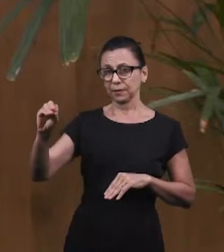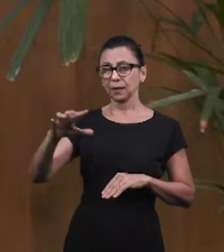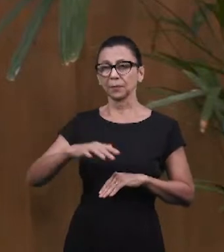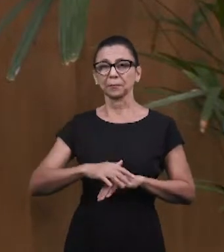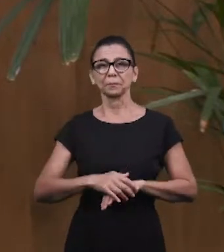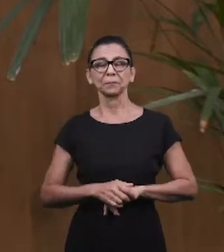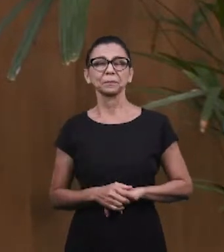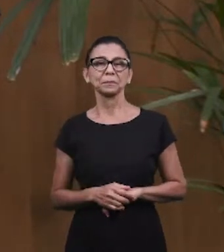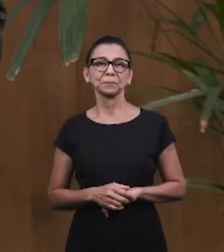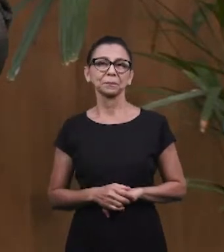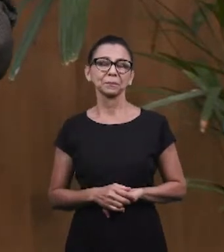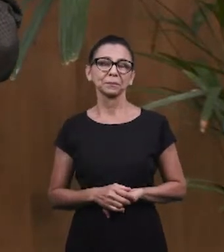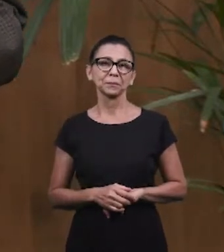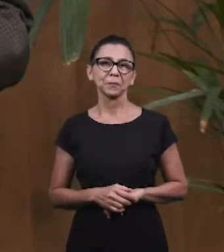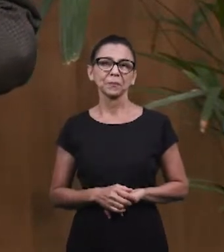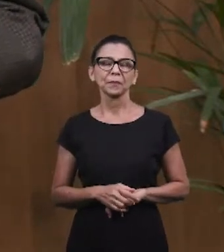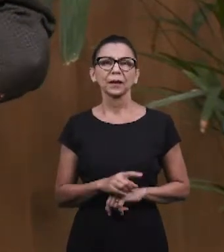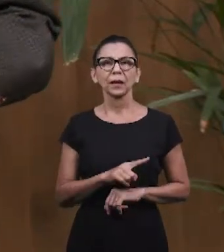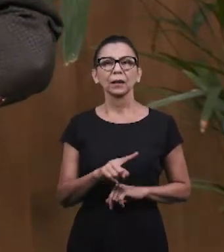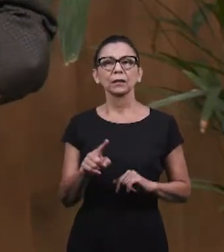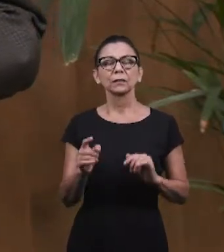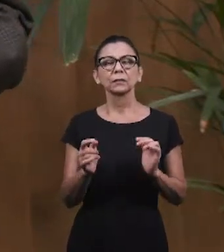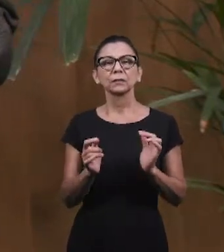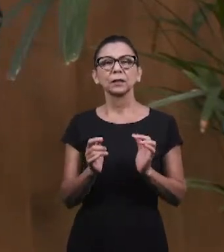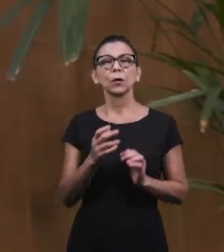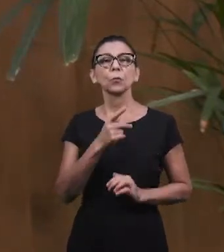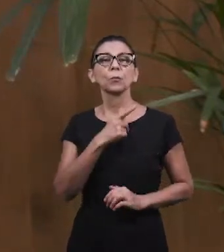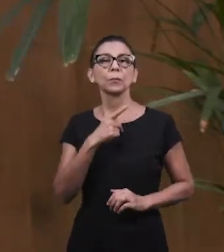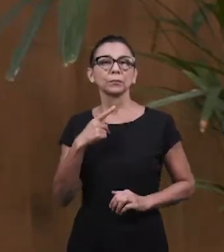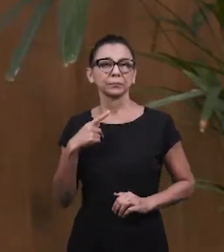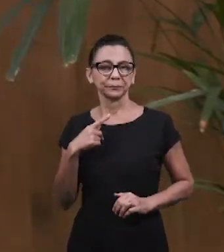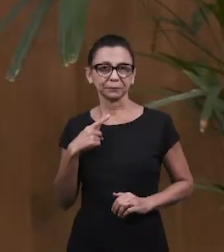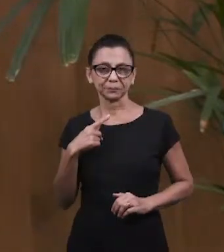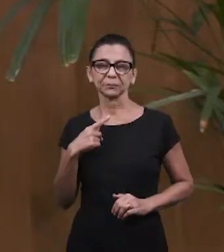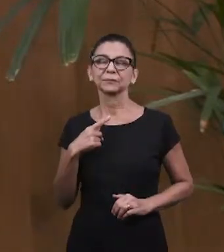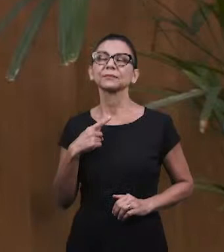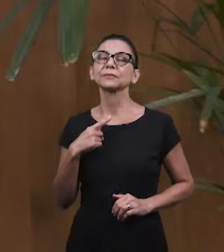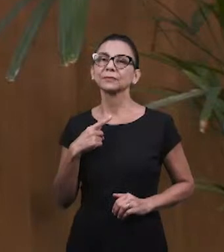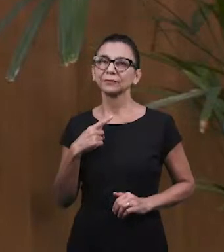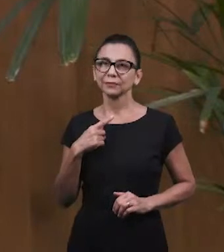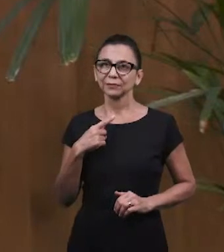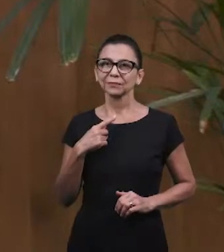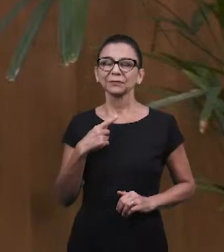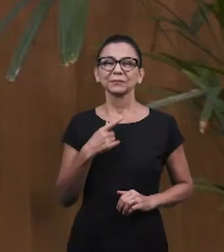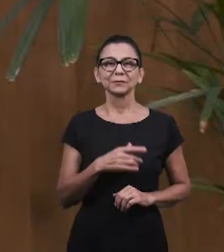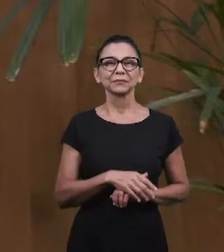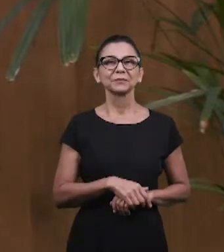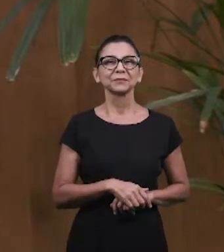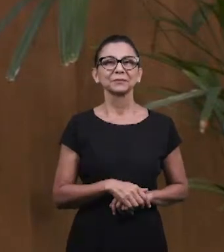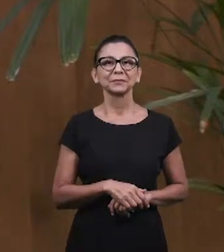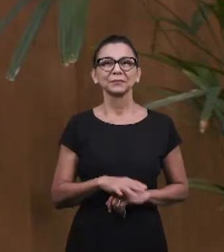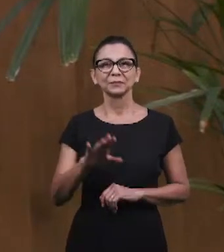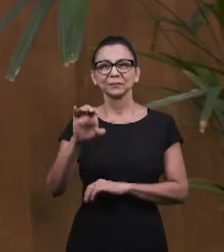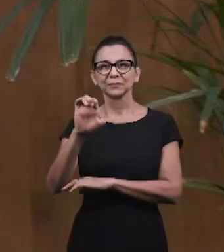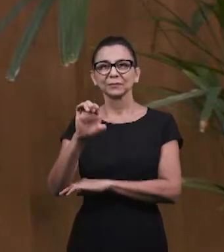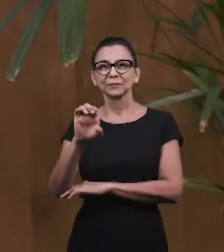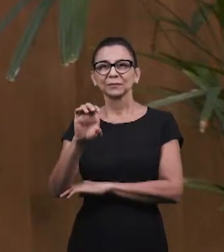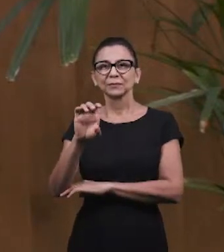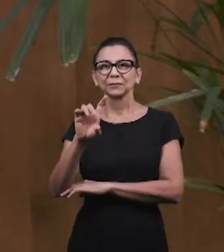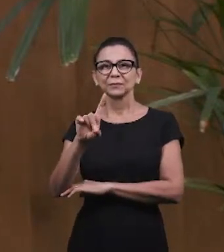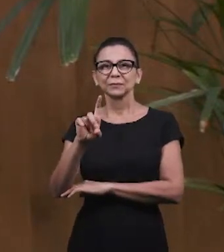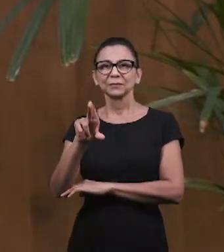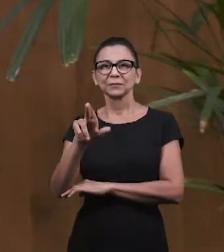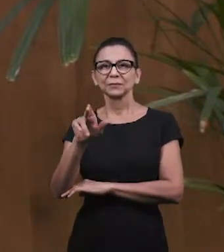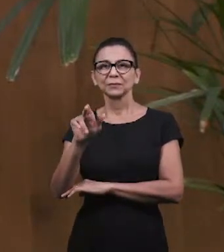terceira pergunta, nós vamos dirigir essa pergunta a um pastor. E esse pastor é o nosso querido pastor Eduardo.